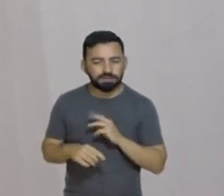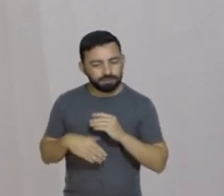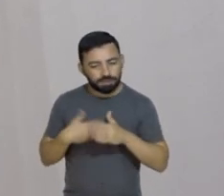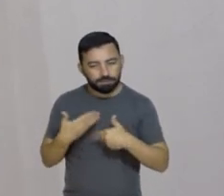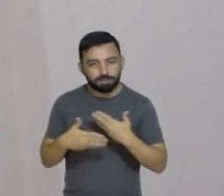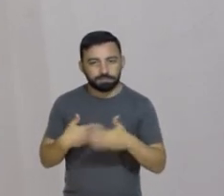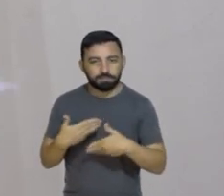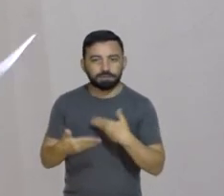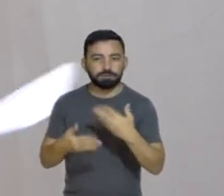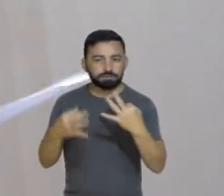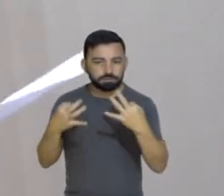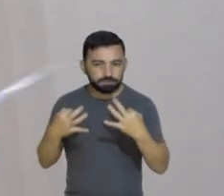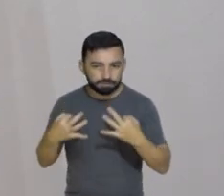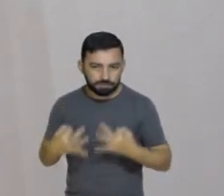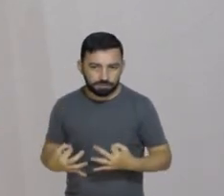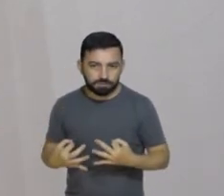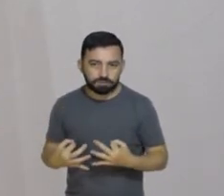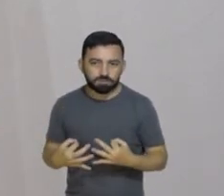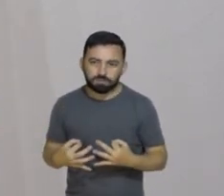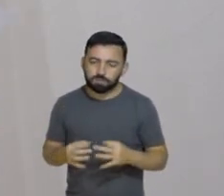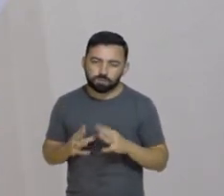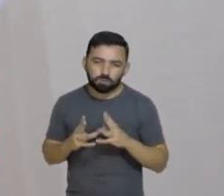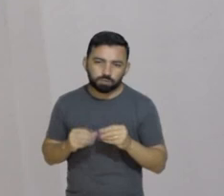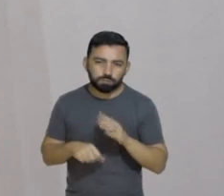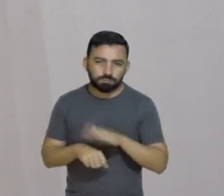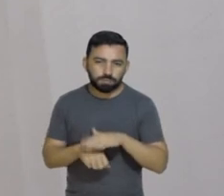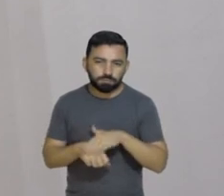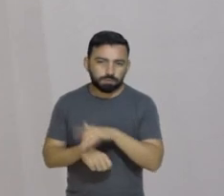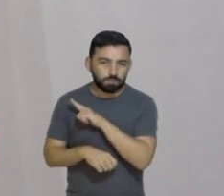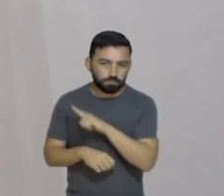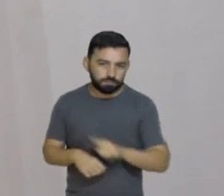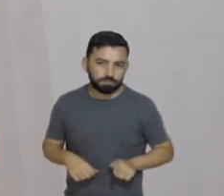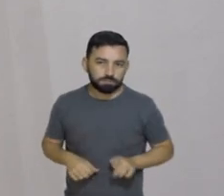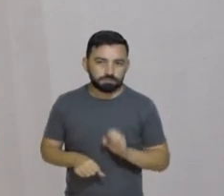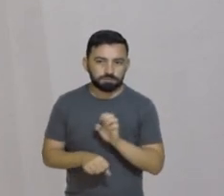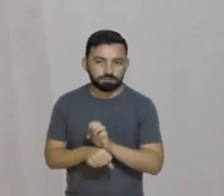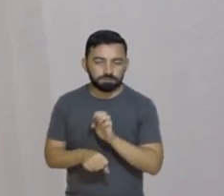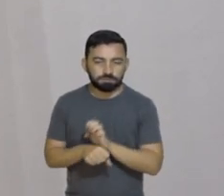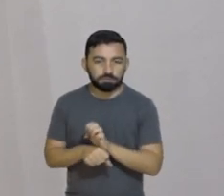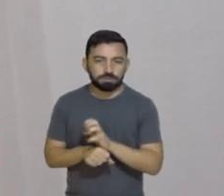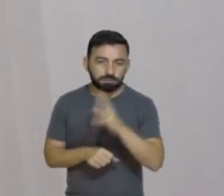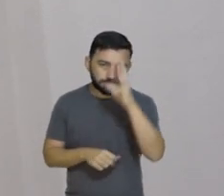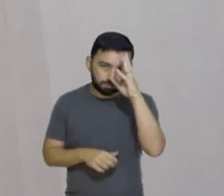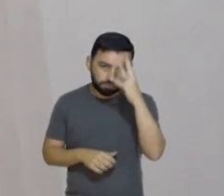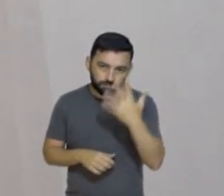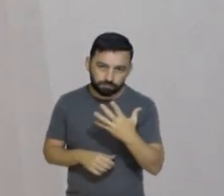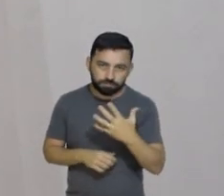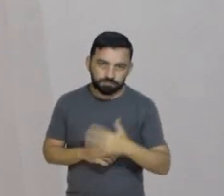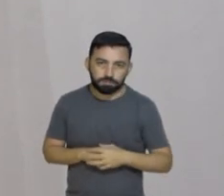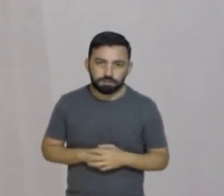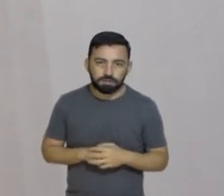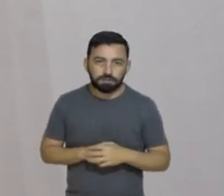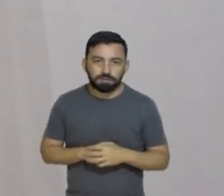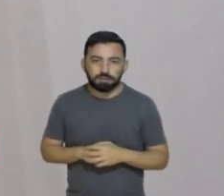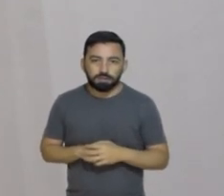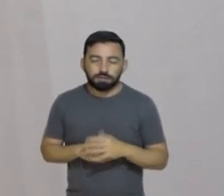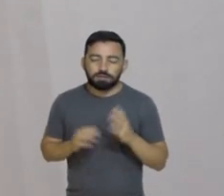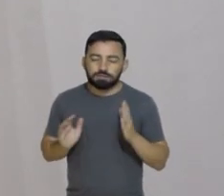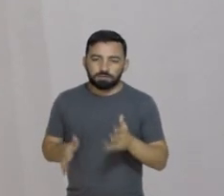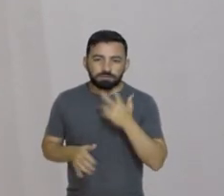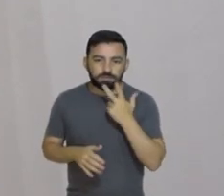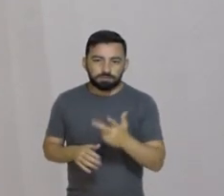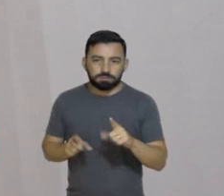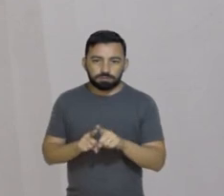encaminhamentos necessários e tudo que tiver no alcance do governo do Estado para que a solução seja encaminhada. Nós já falamos aqui no microfone